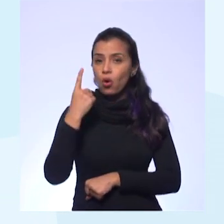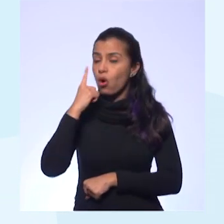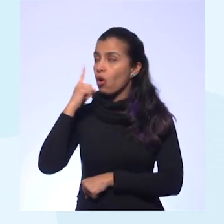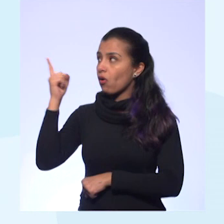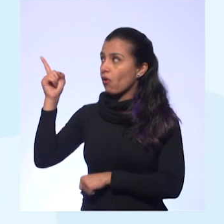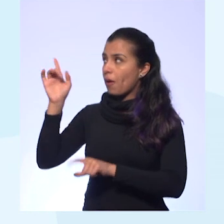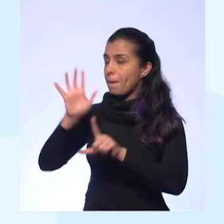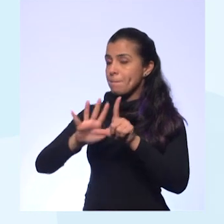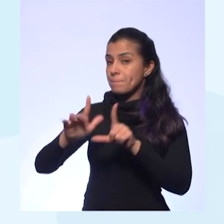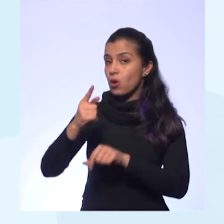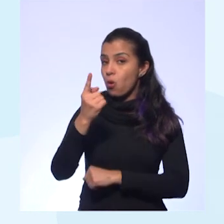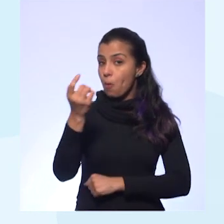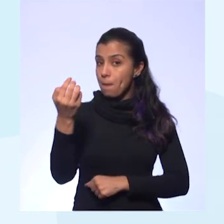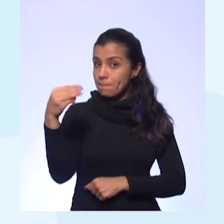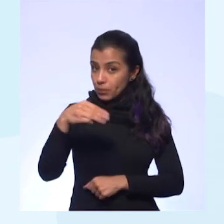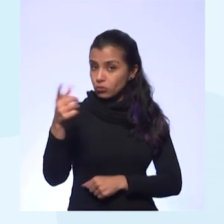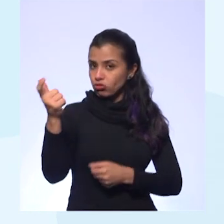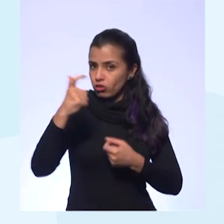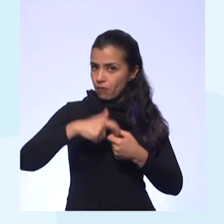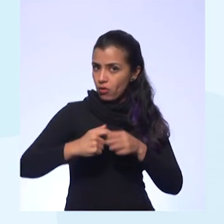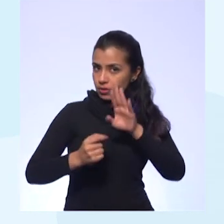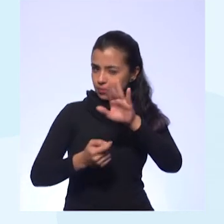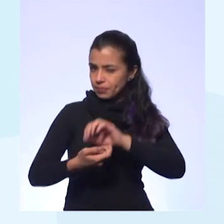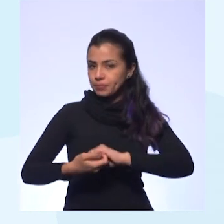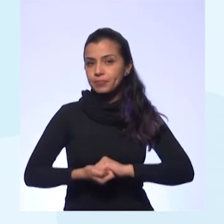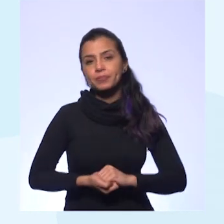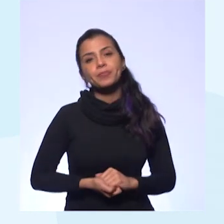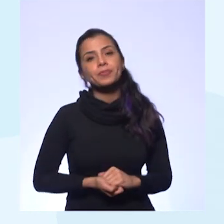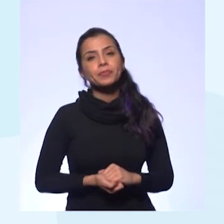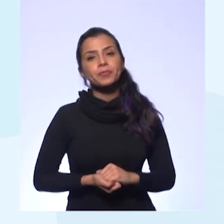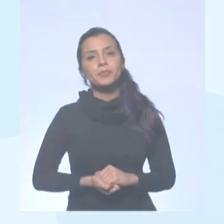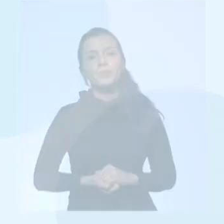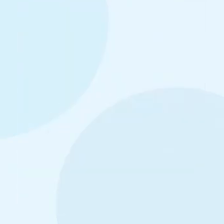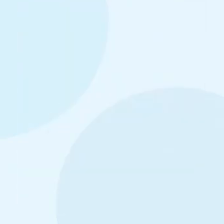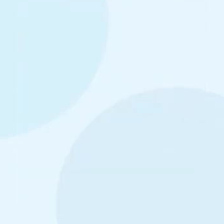tá? Daqui 1 minutinho a gente volta.